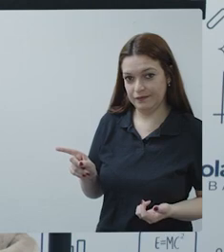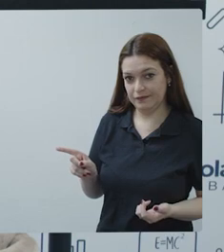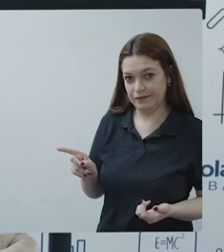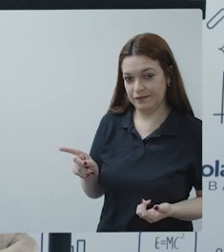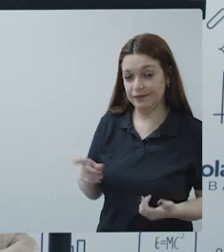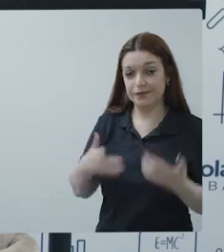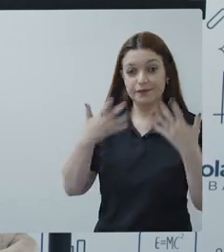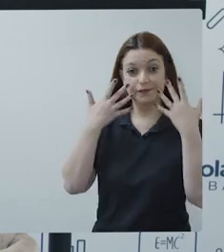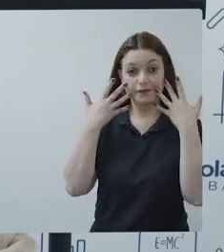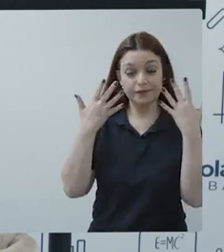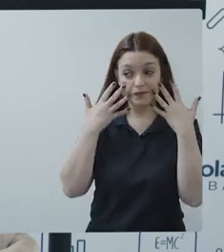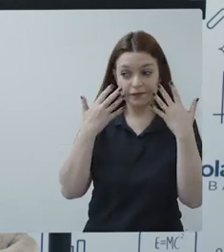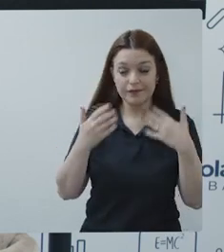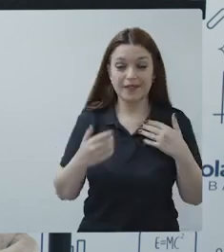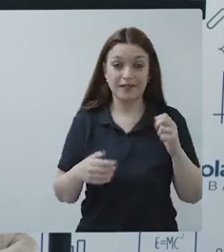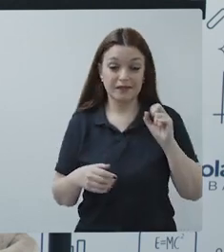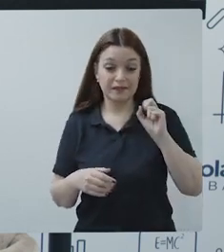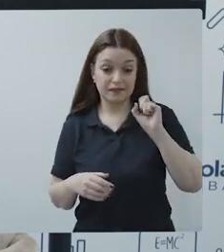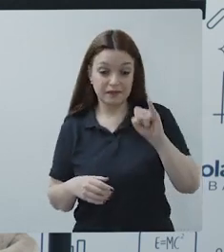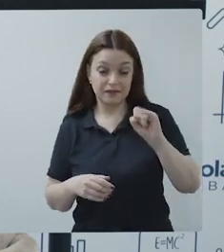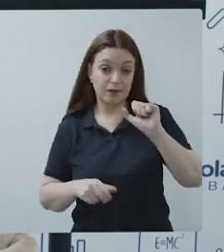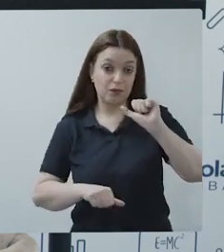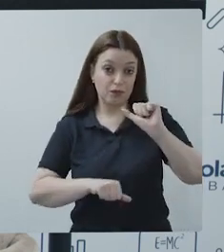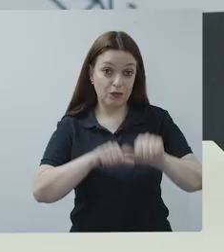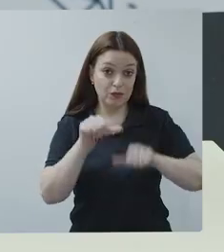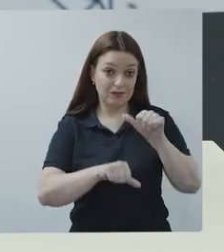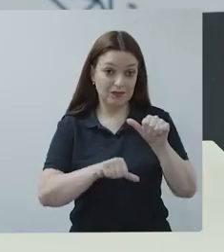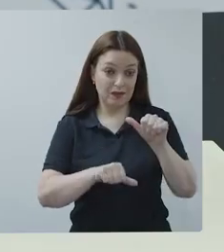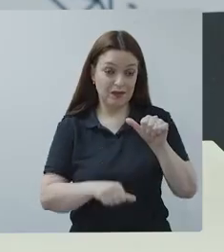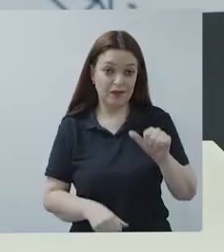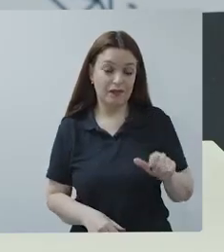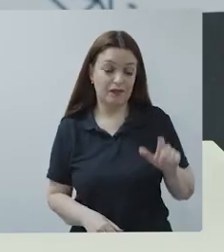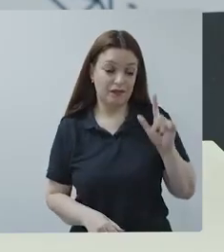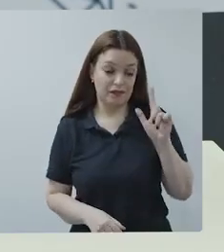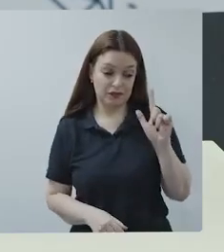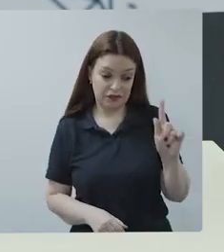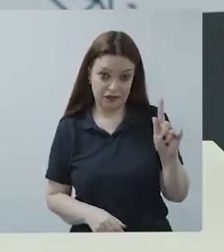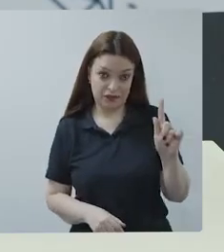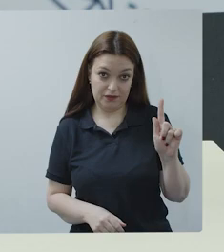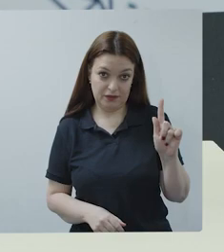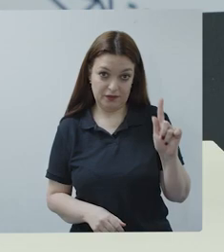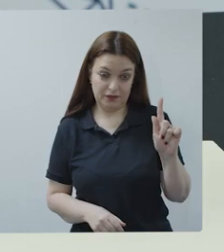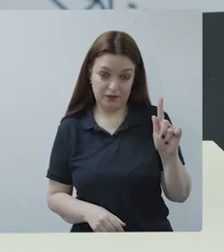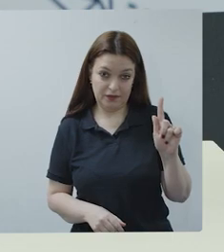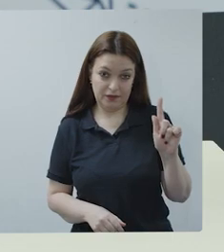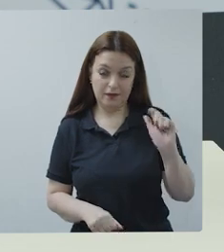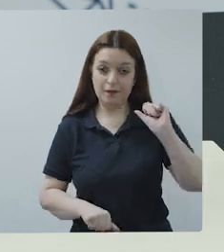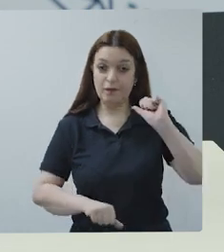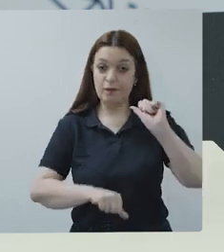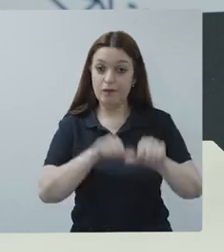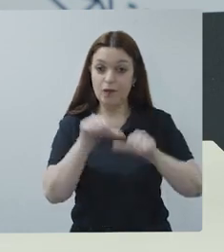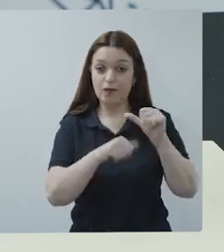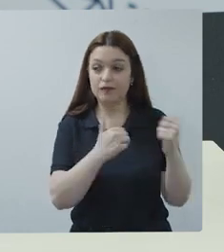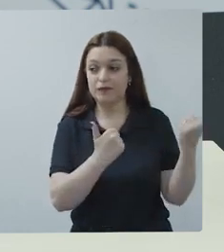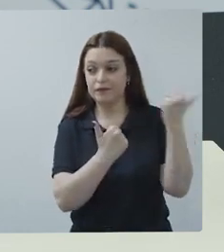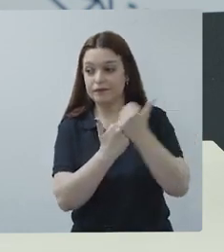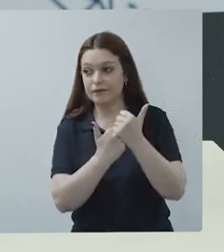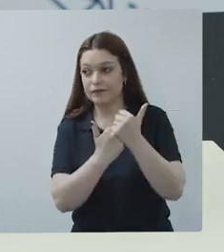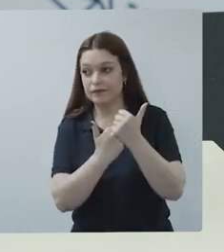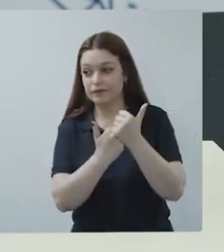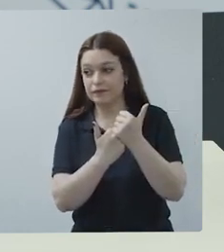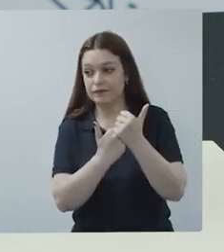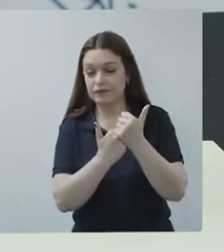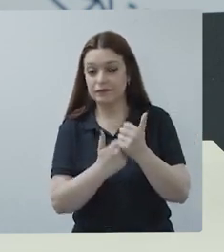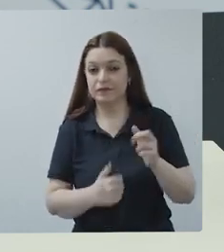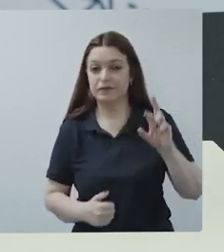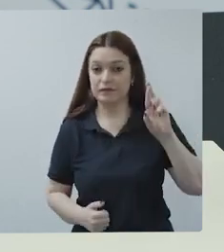gato. Se eu trocar a primeira letra da palavra gato pela letra R,